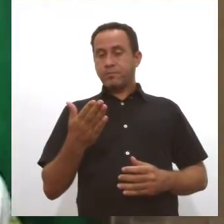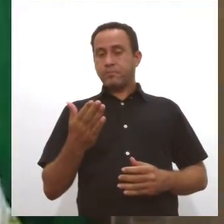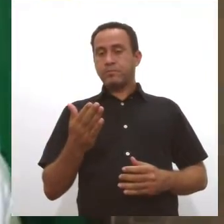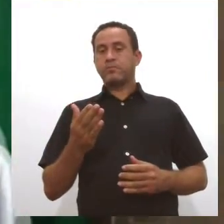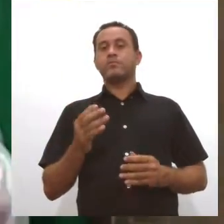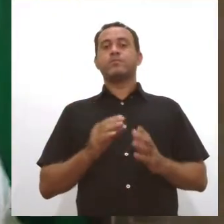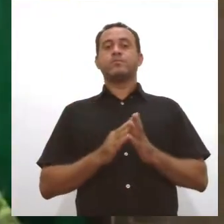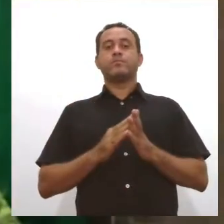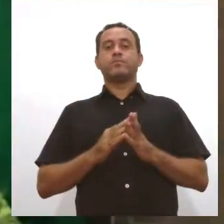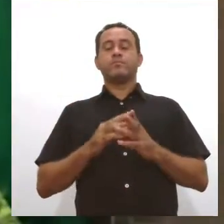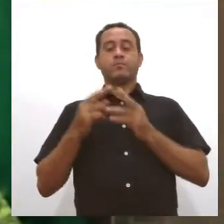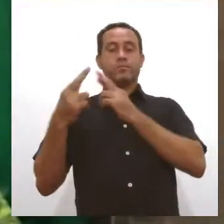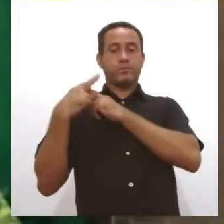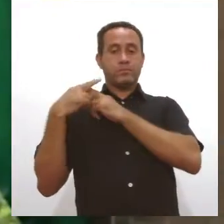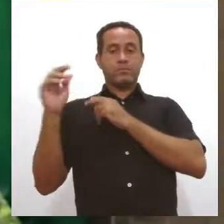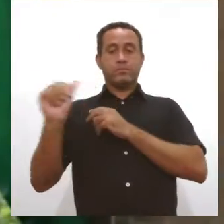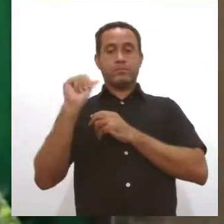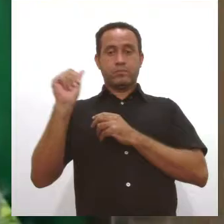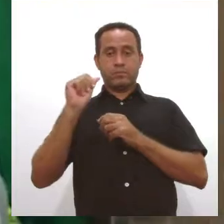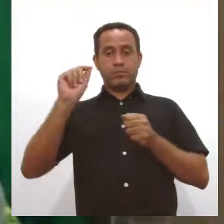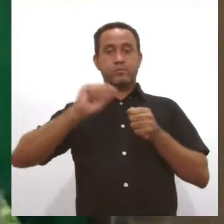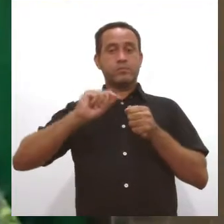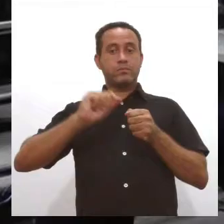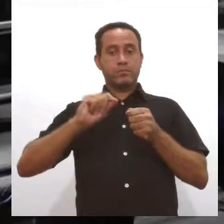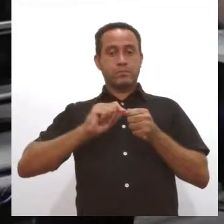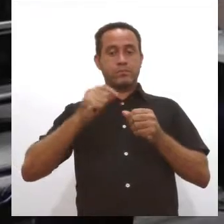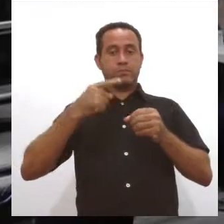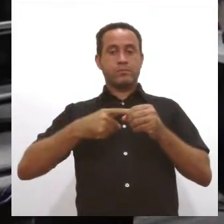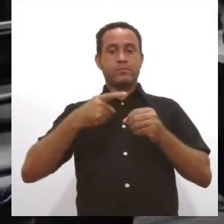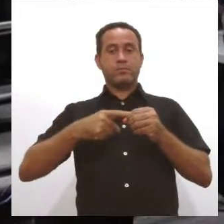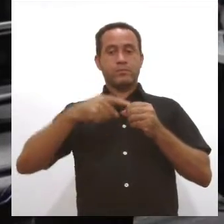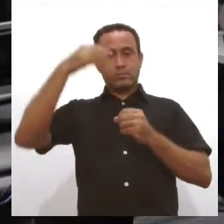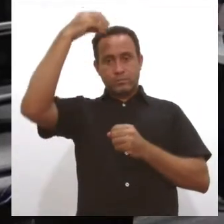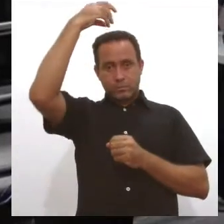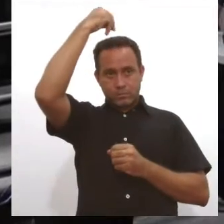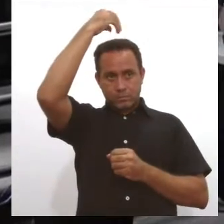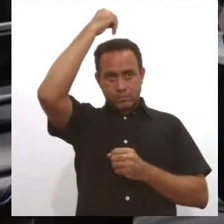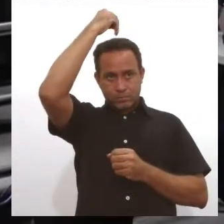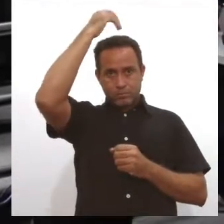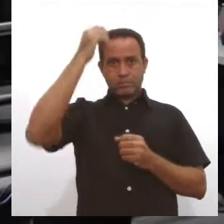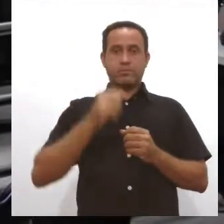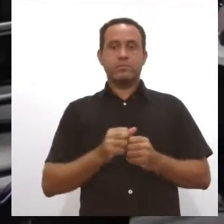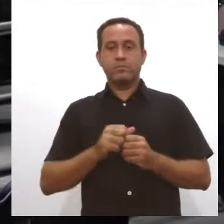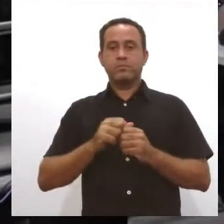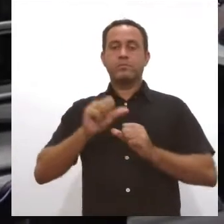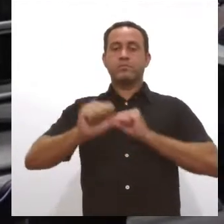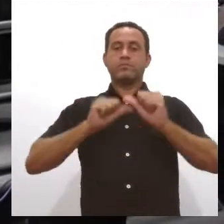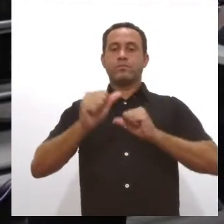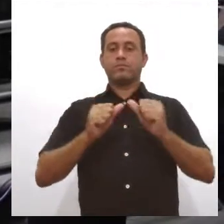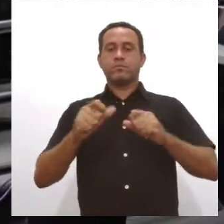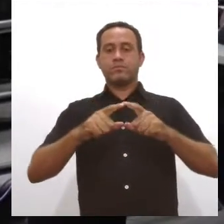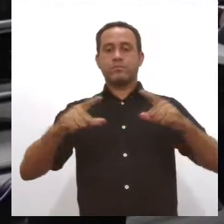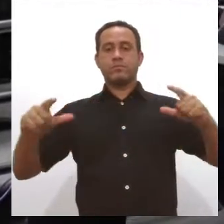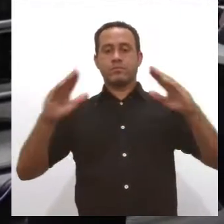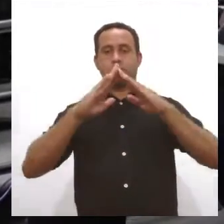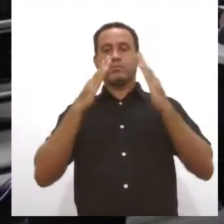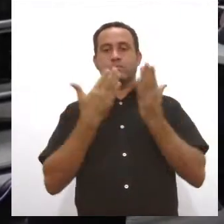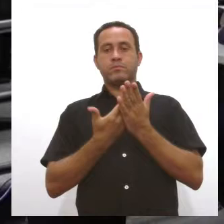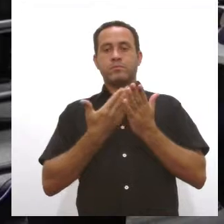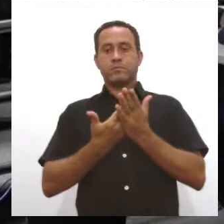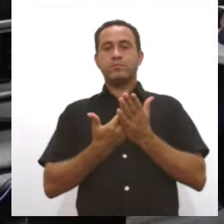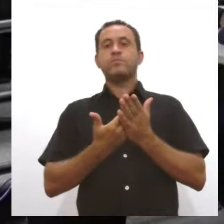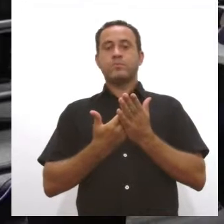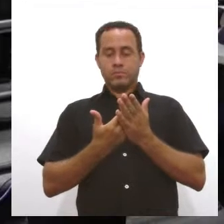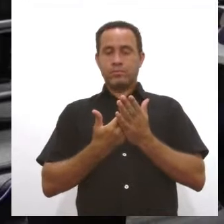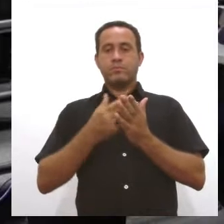dos órgãos responsáveis, que sejam feitas no município de São Cristóvão a reforma e ampliação do Colégio Estadual Paulo